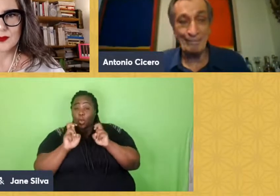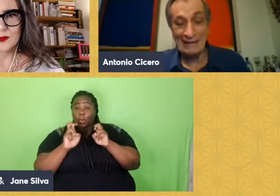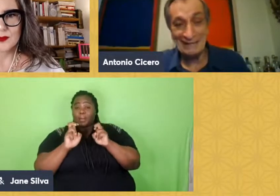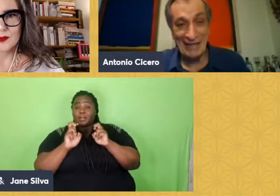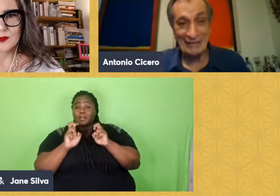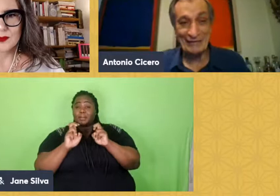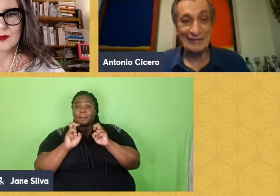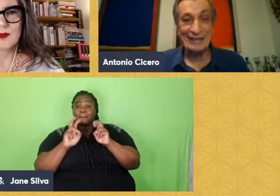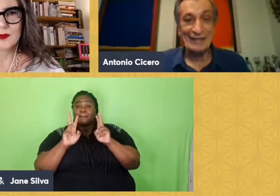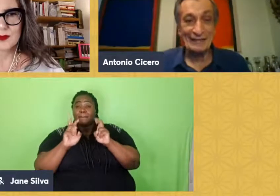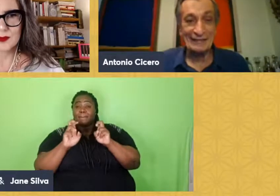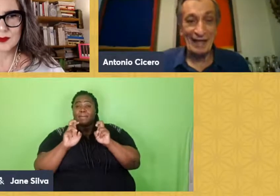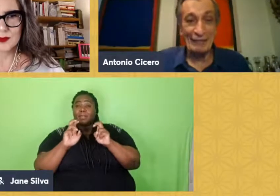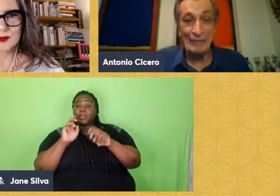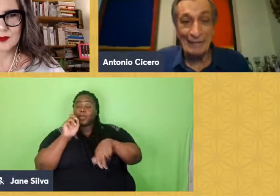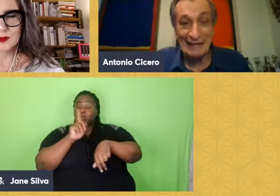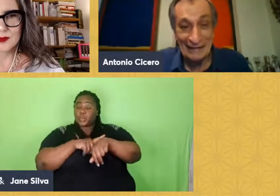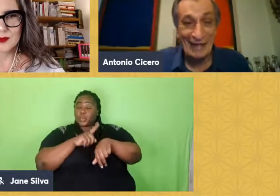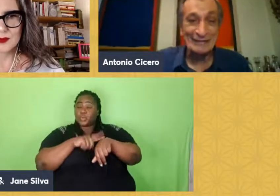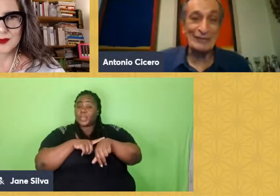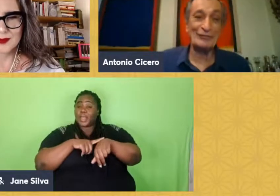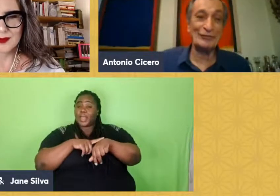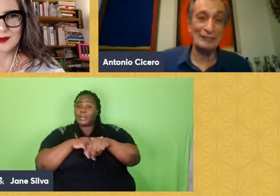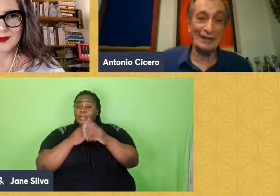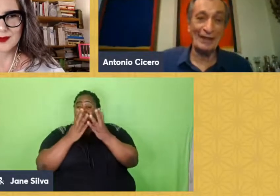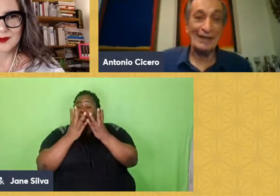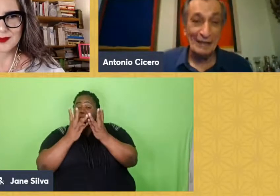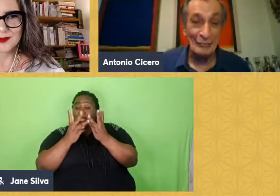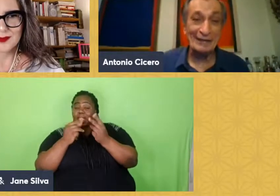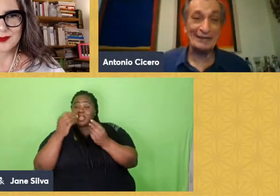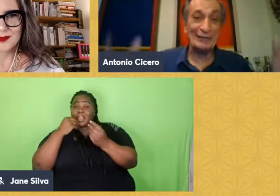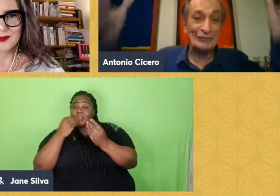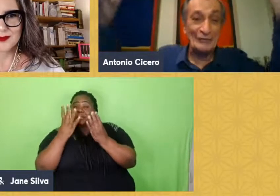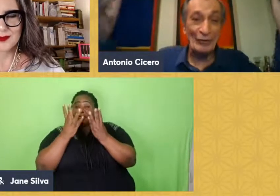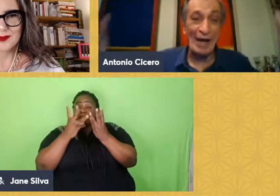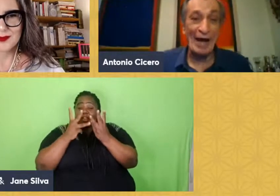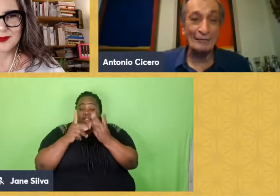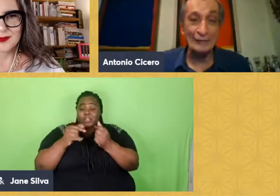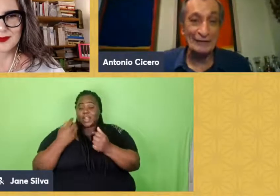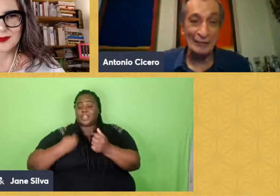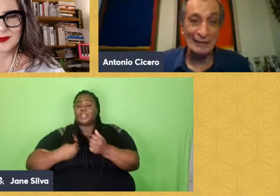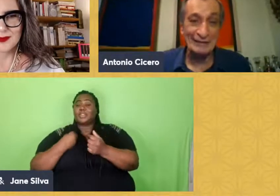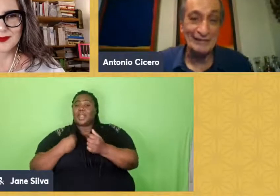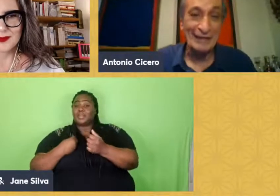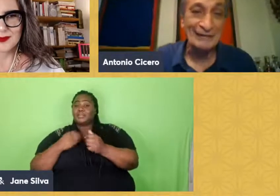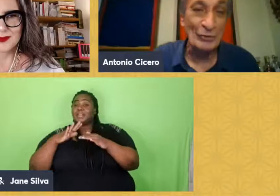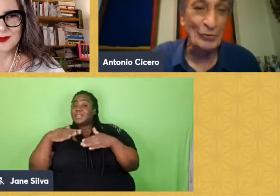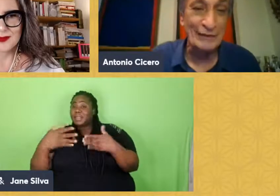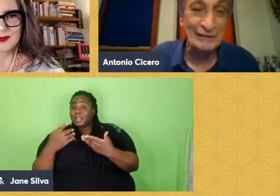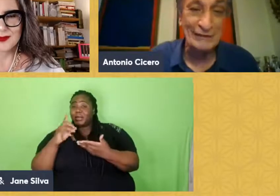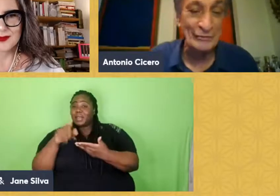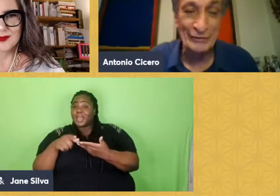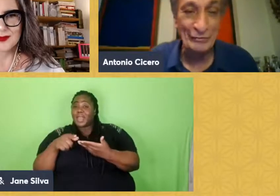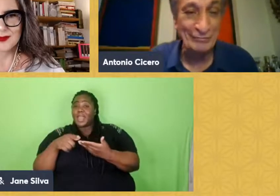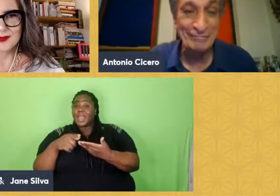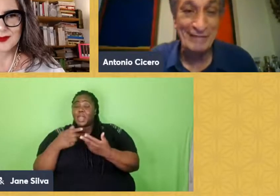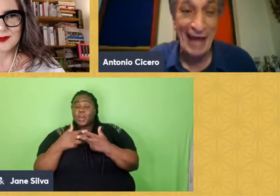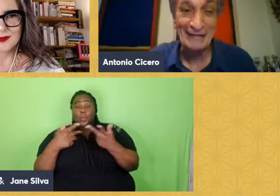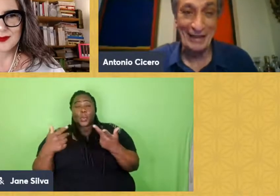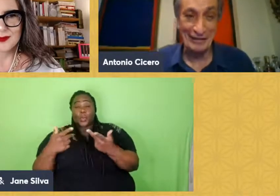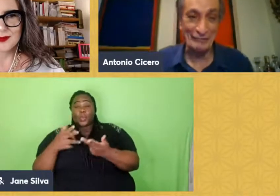da passagem, da efemeridade da vida humana. E, no entanto, são coisas que não